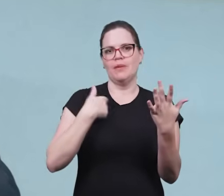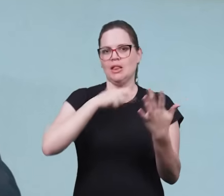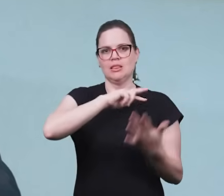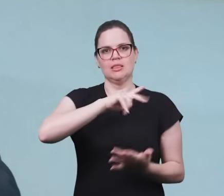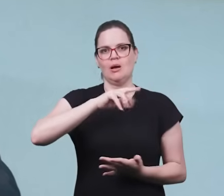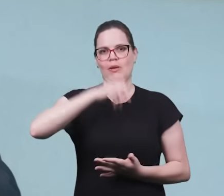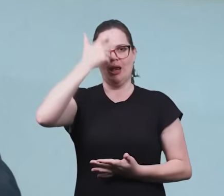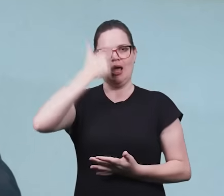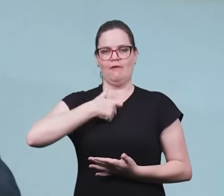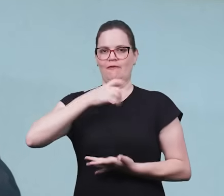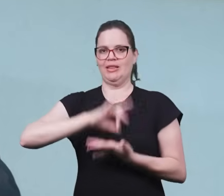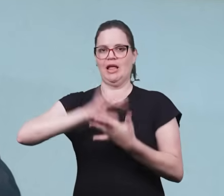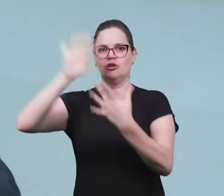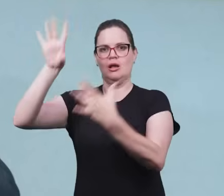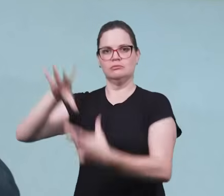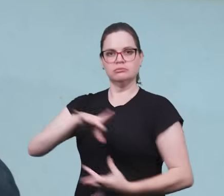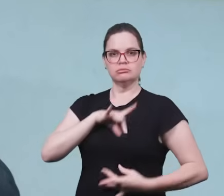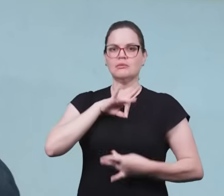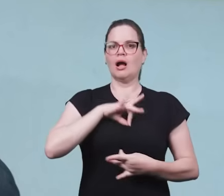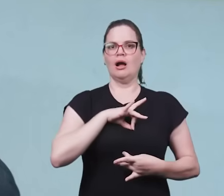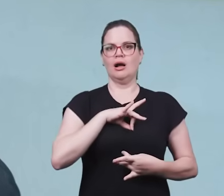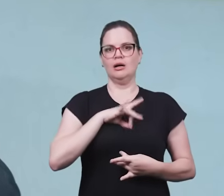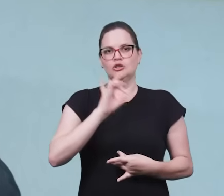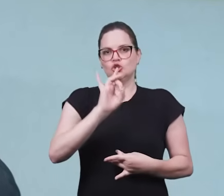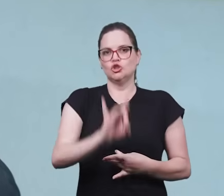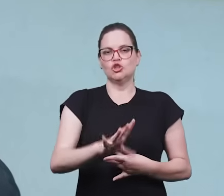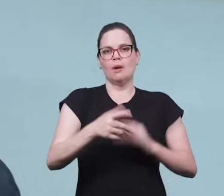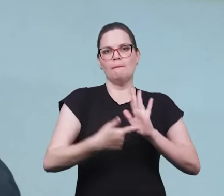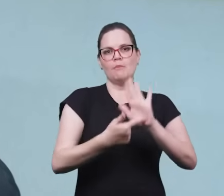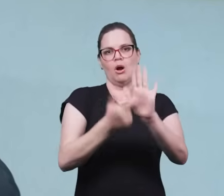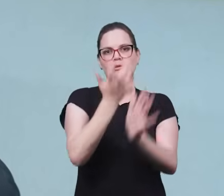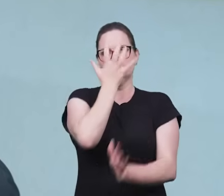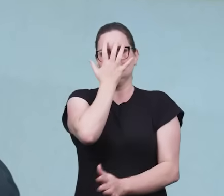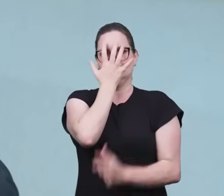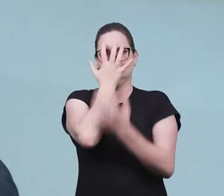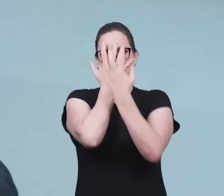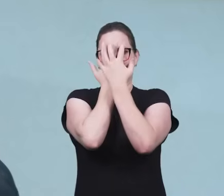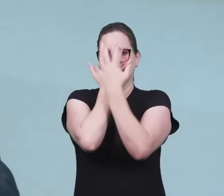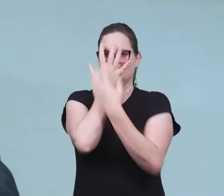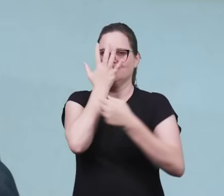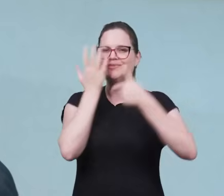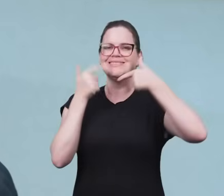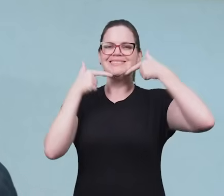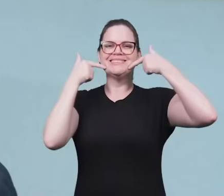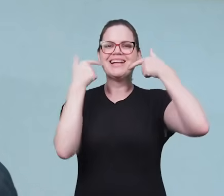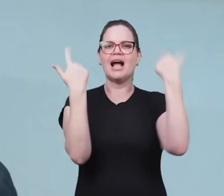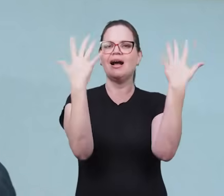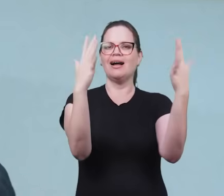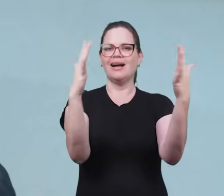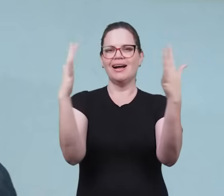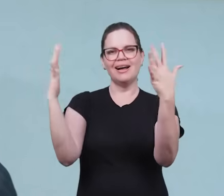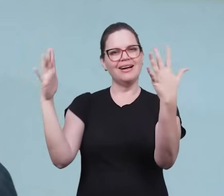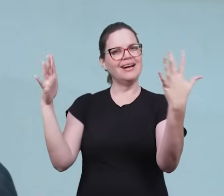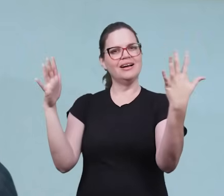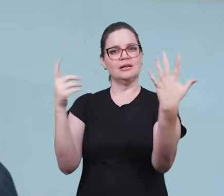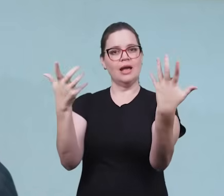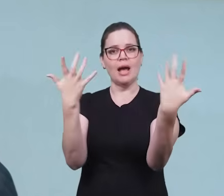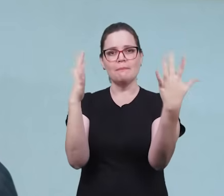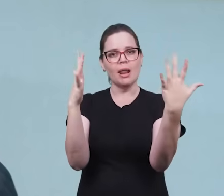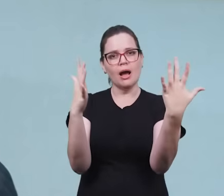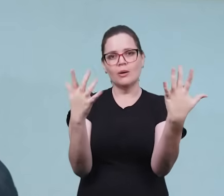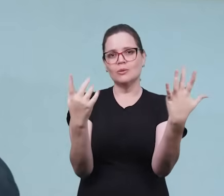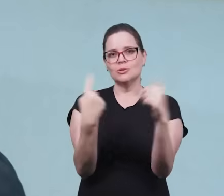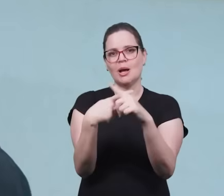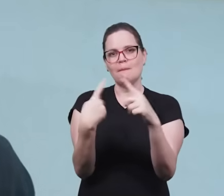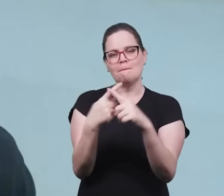encenando. E aquele que está encenando, tudo que ele quer são os aplausos no final de cada peça, não